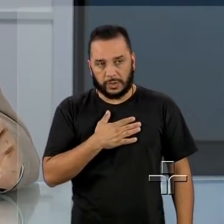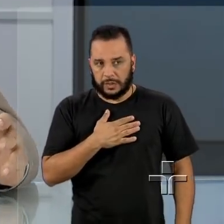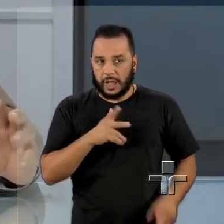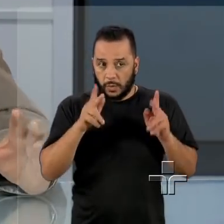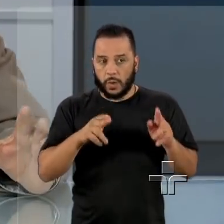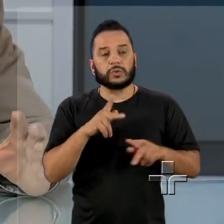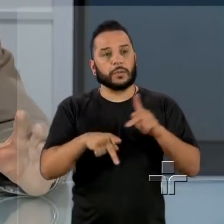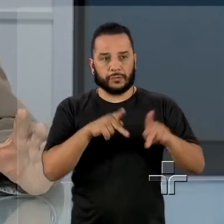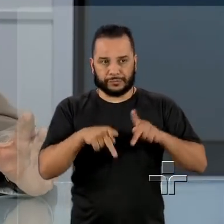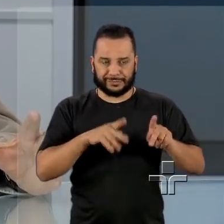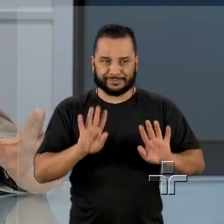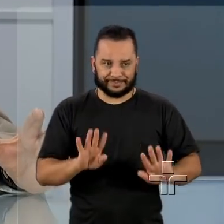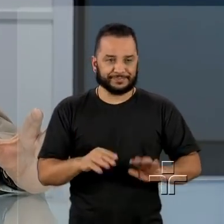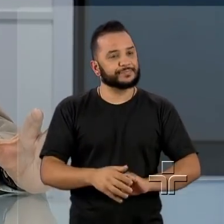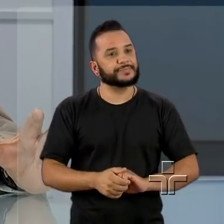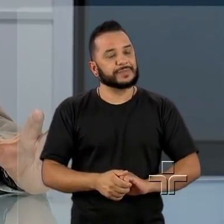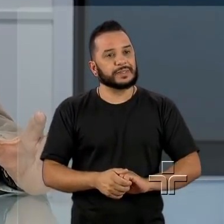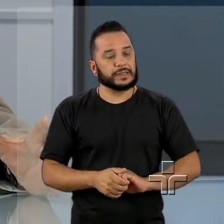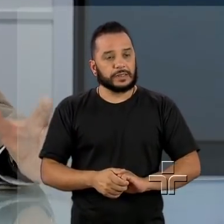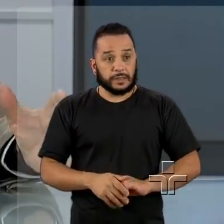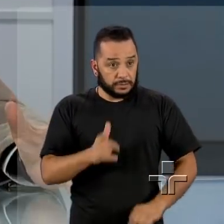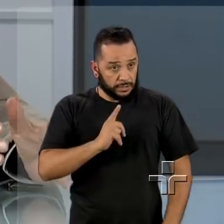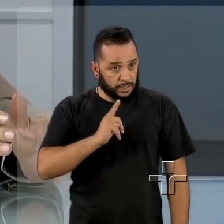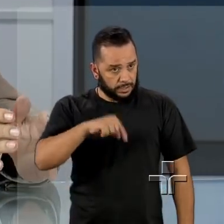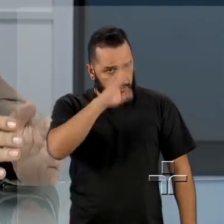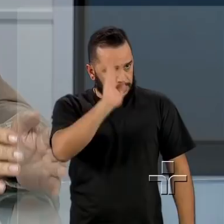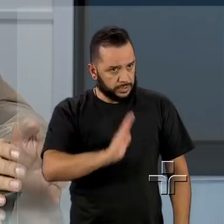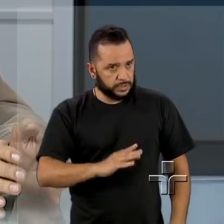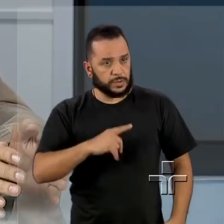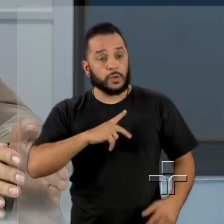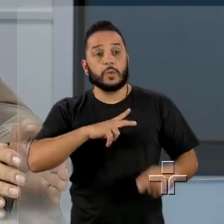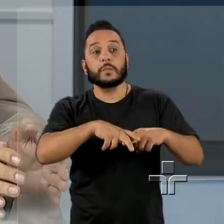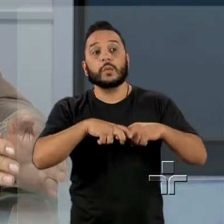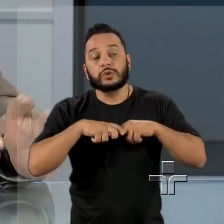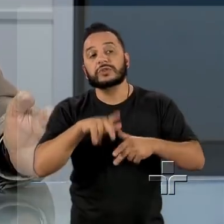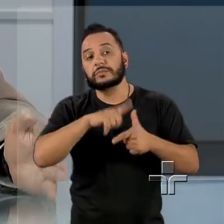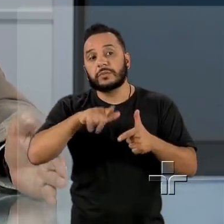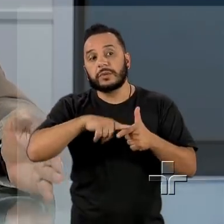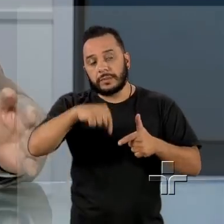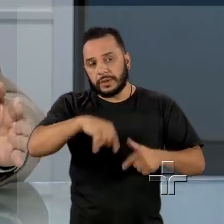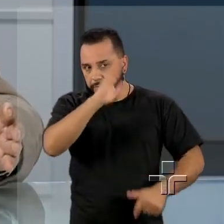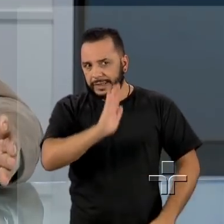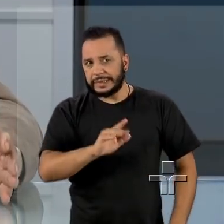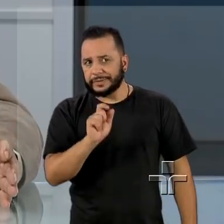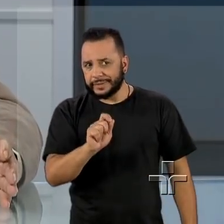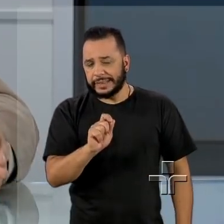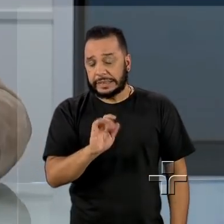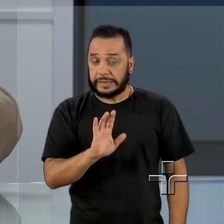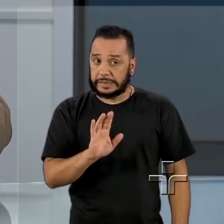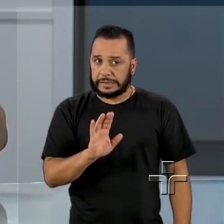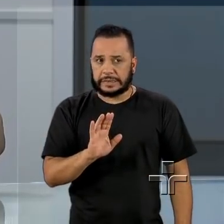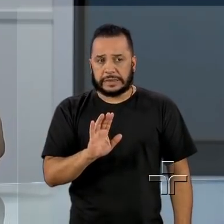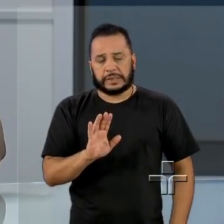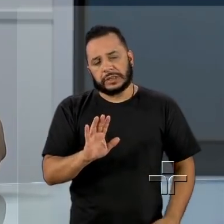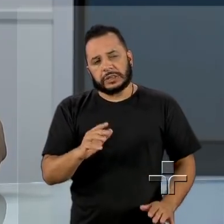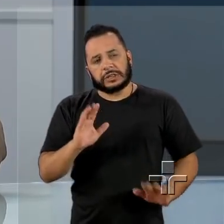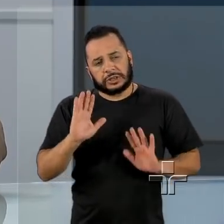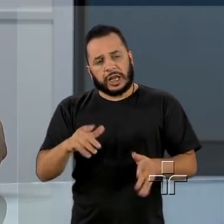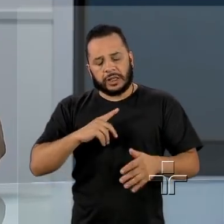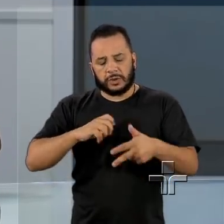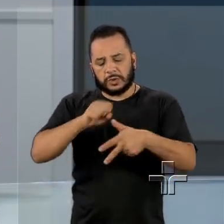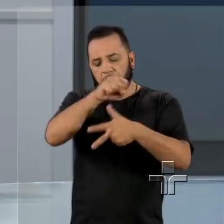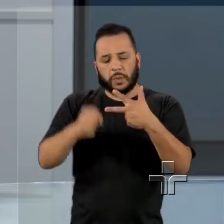nas empresas estatais sejam sitiados por partidos políticos, porque aí sim mora a causa da corrupção. Este promotor da área criminal conta que os